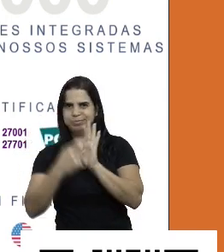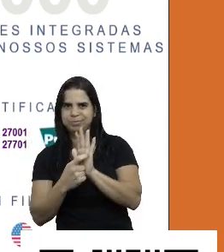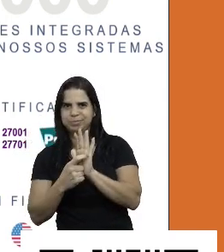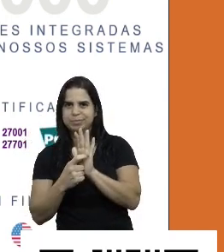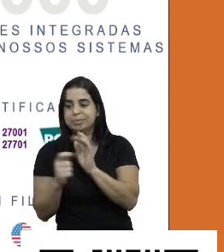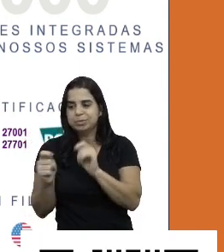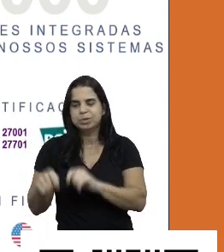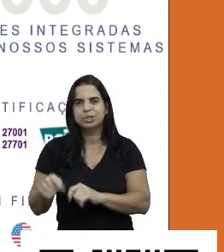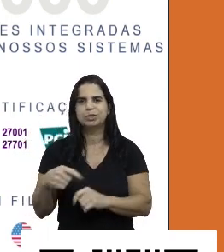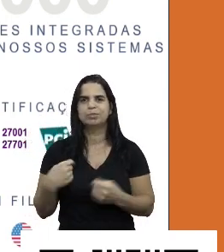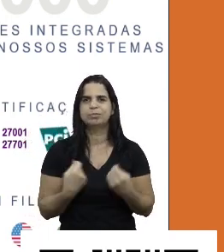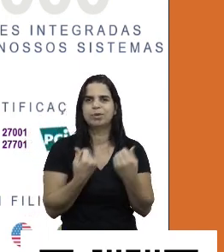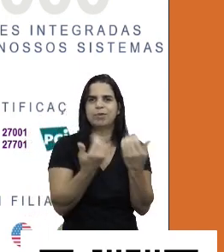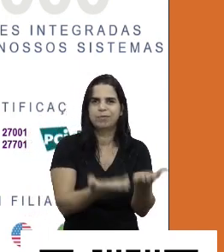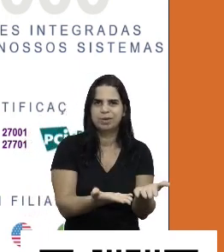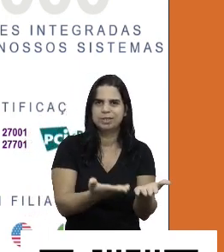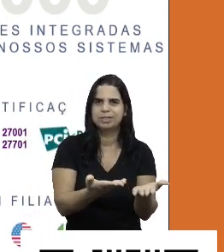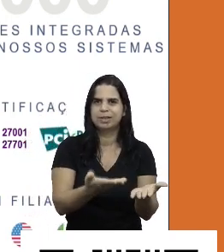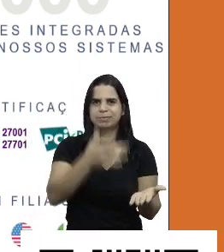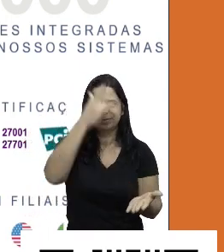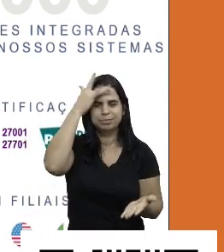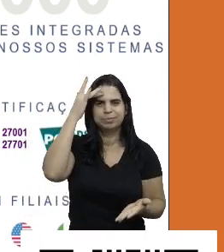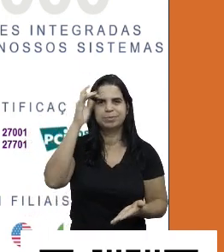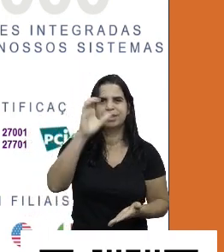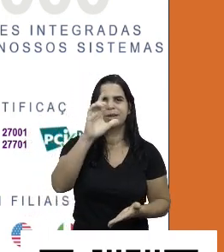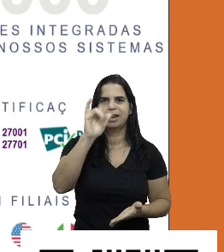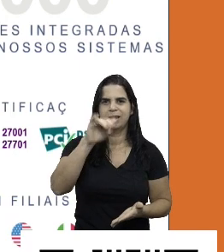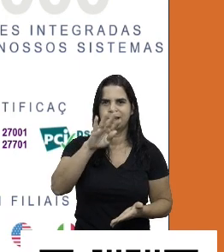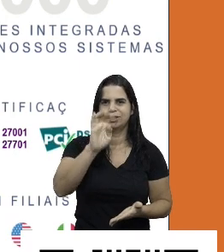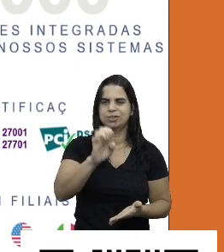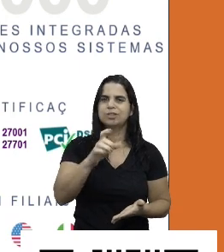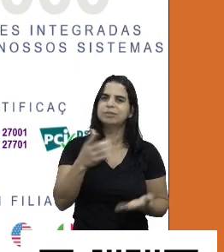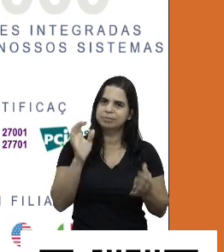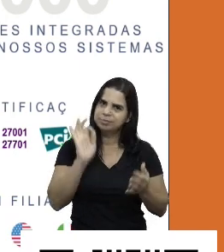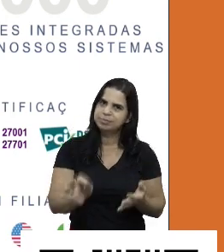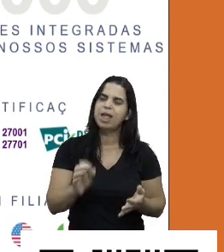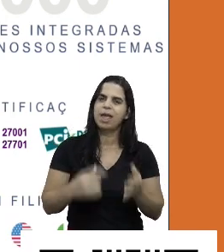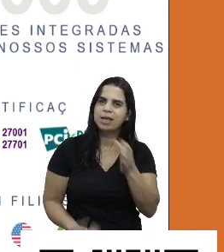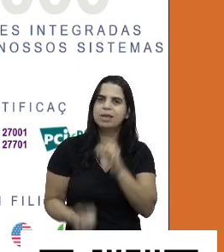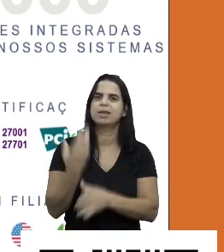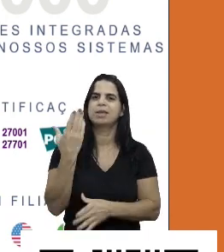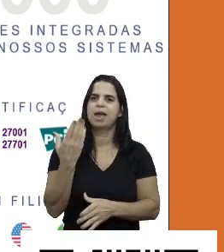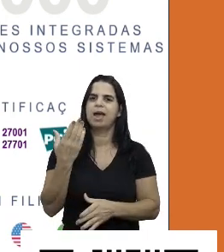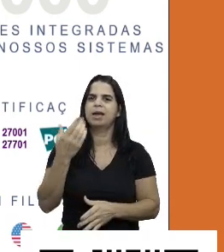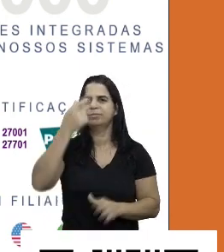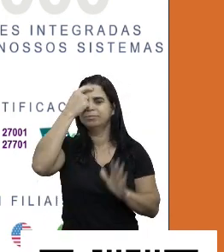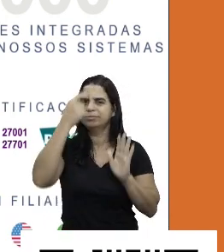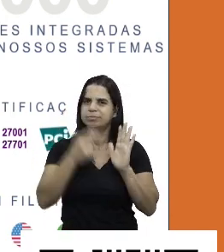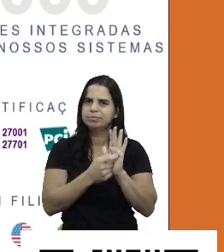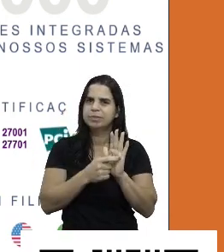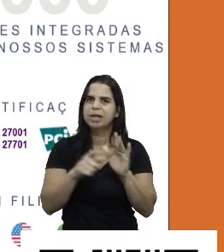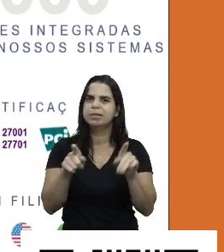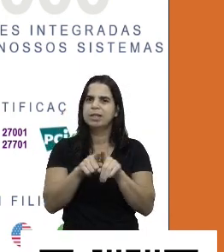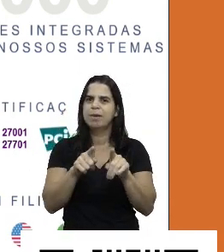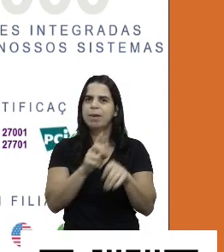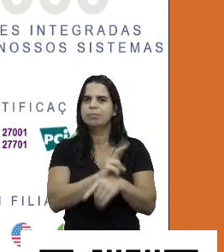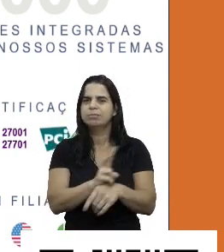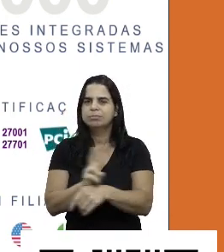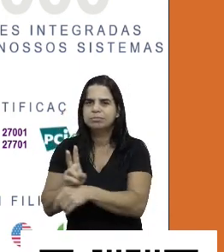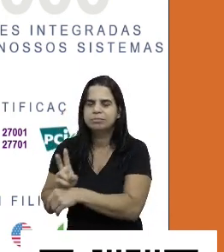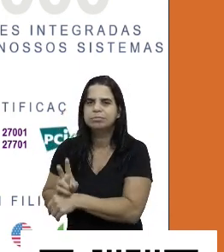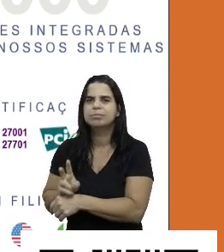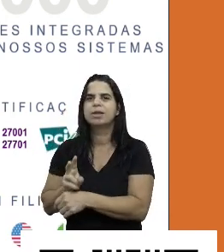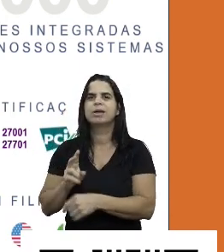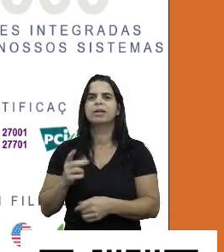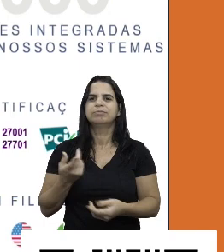então grande trabalho da semânticas de fato é criar inteligência e monetização de dados através de inteligência